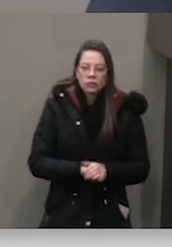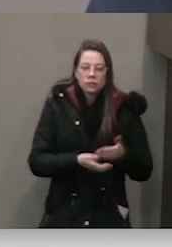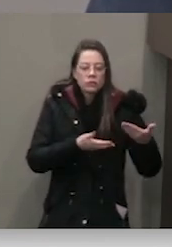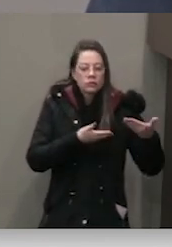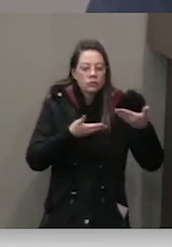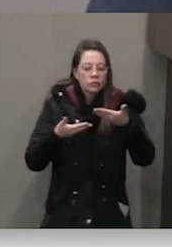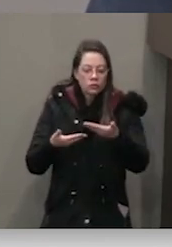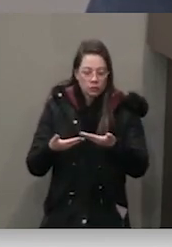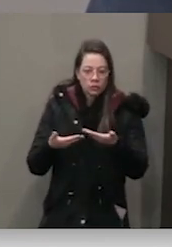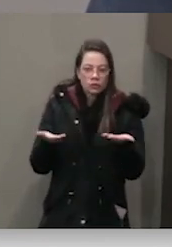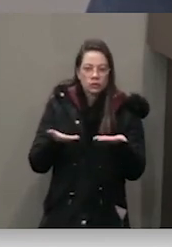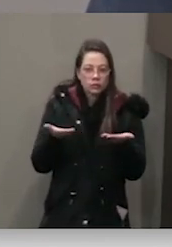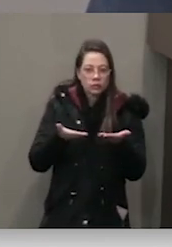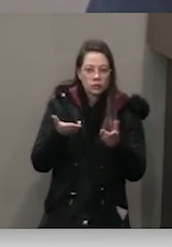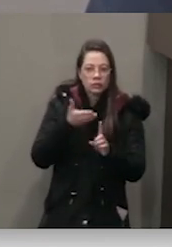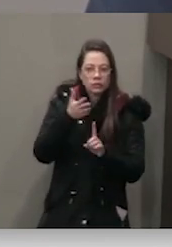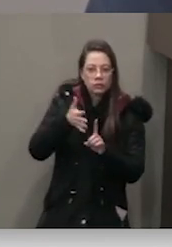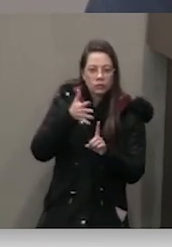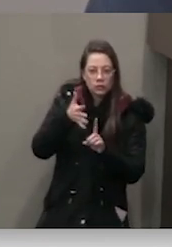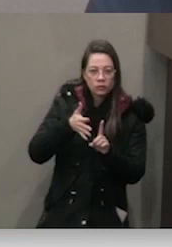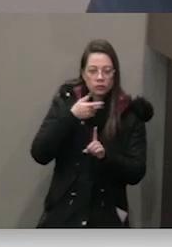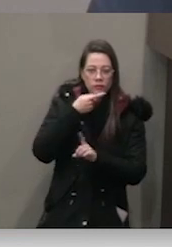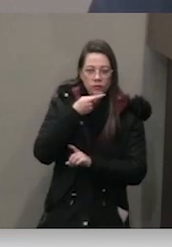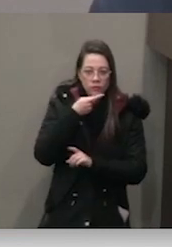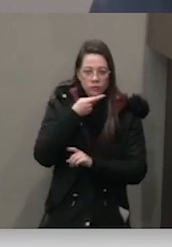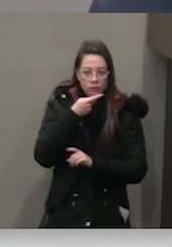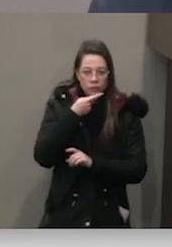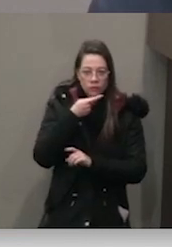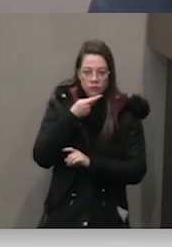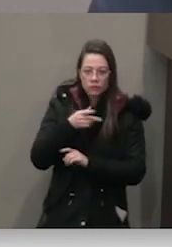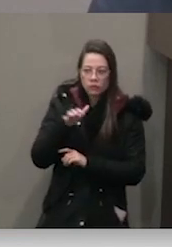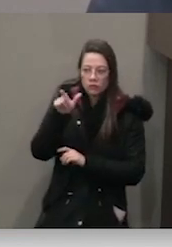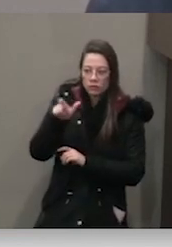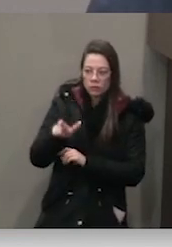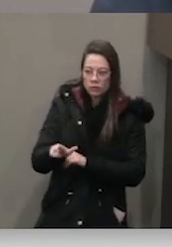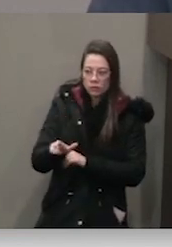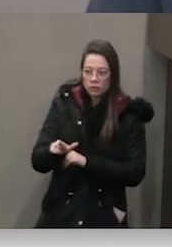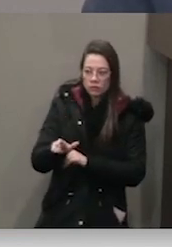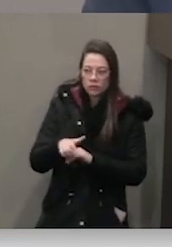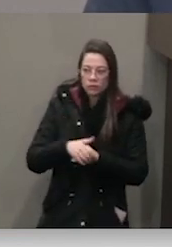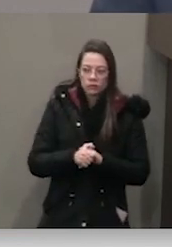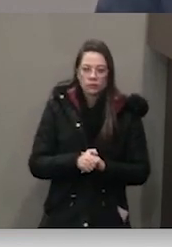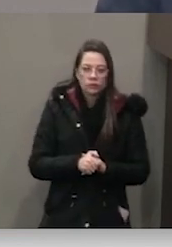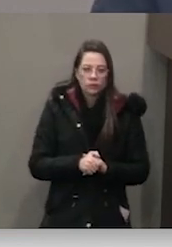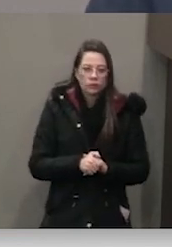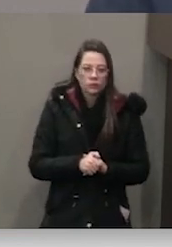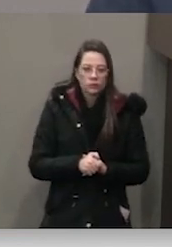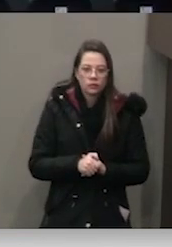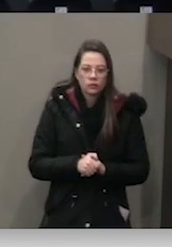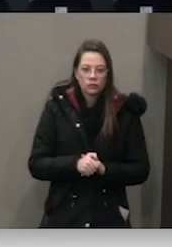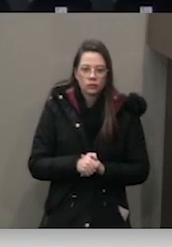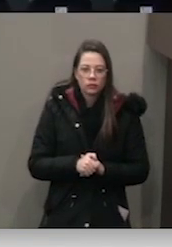Convido para fazer sua manifestação. Senhor Giese não vai estar hoje, ok.